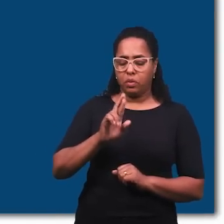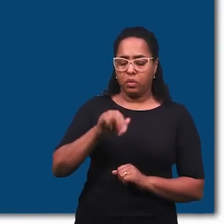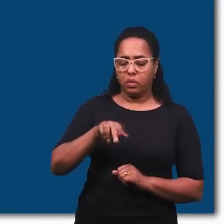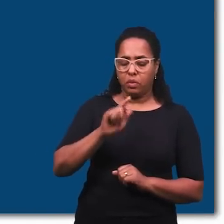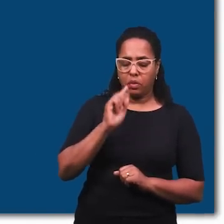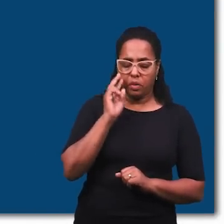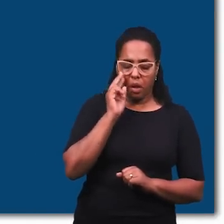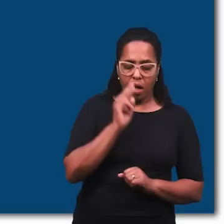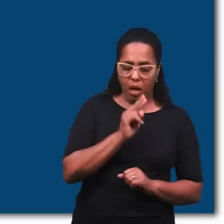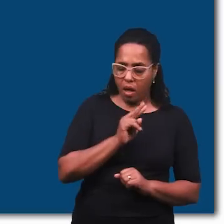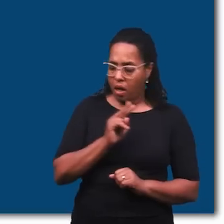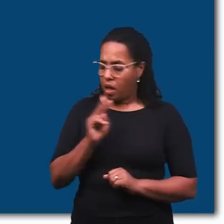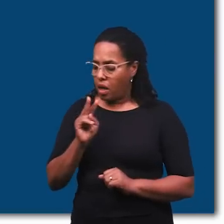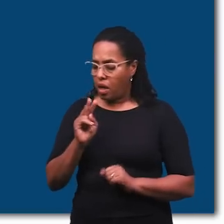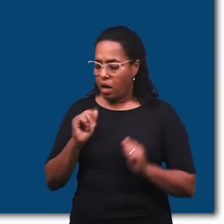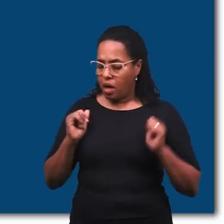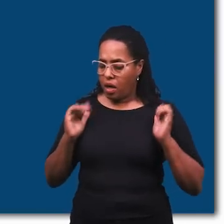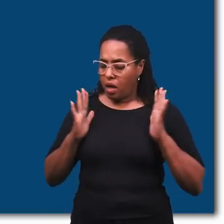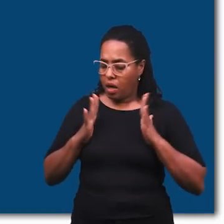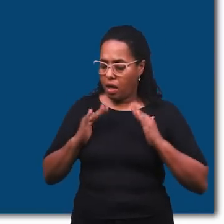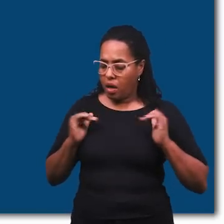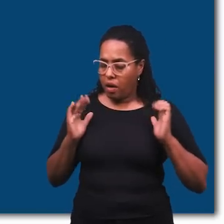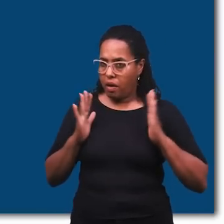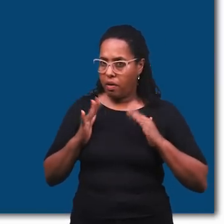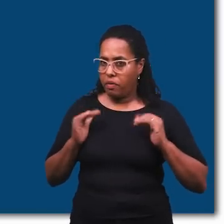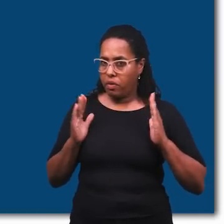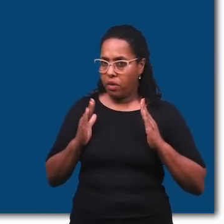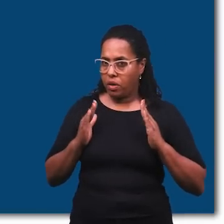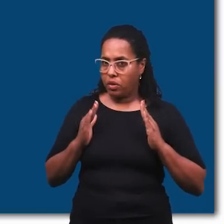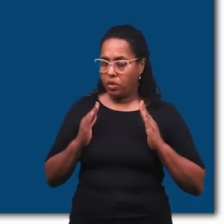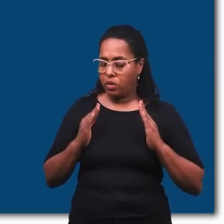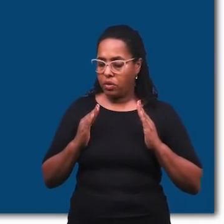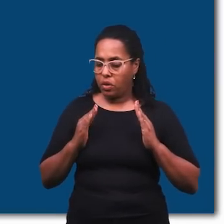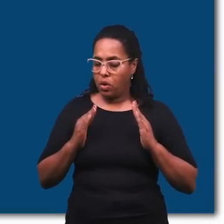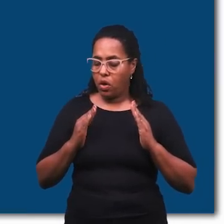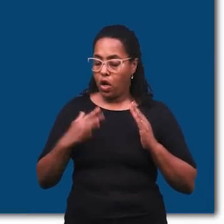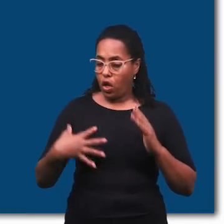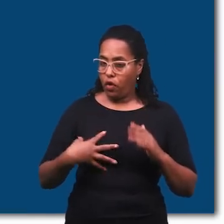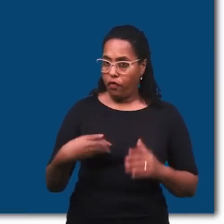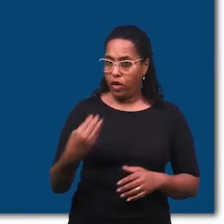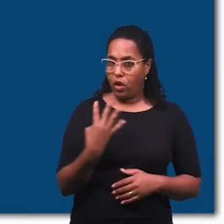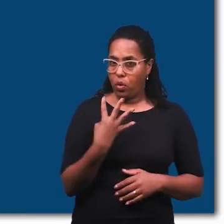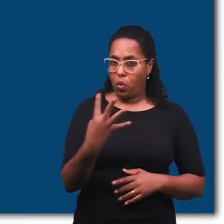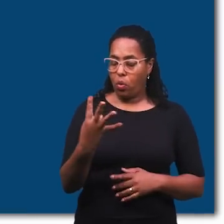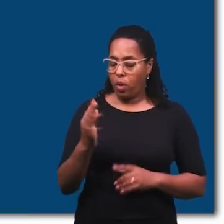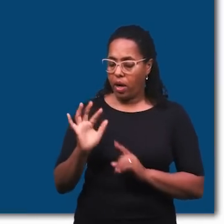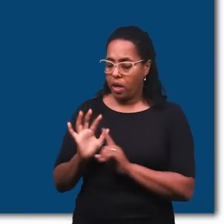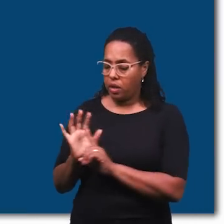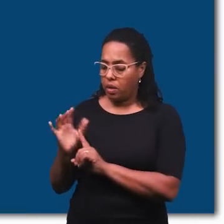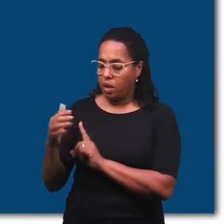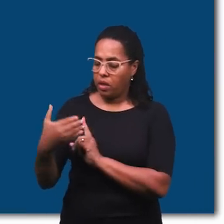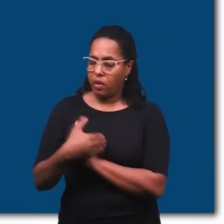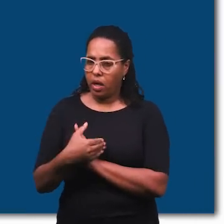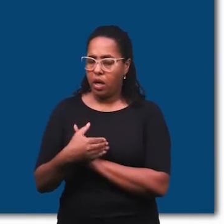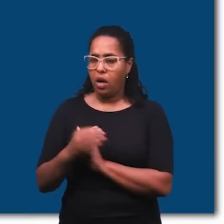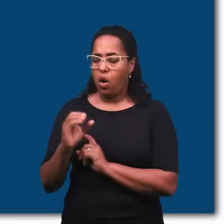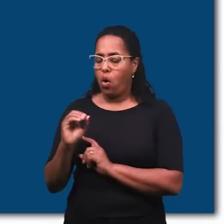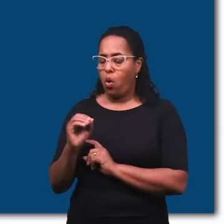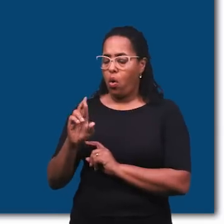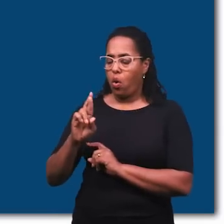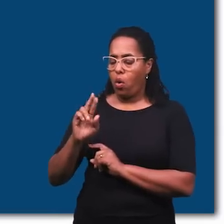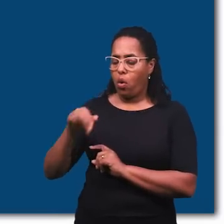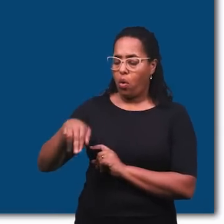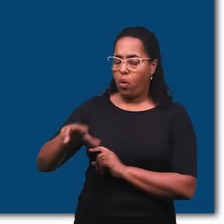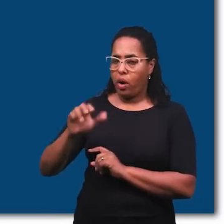viu o anjo, e se esconderam com ele seus 4 filhos, e Ornã